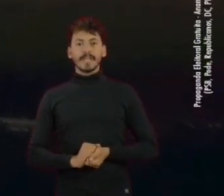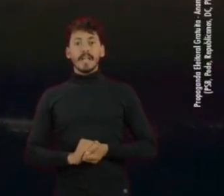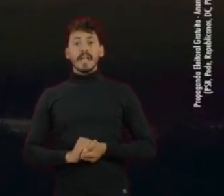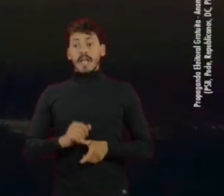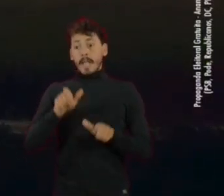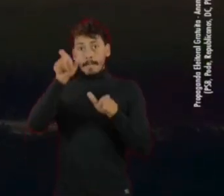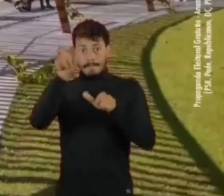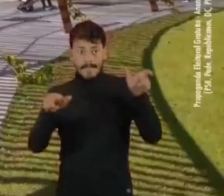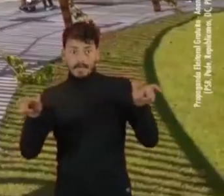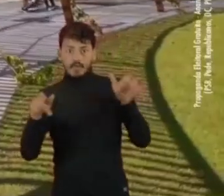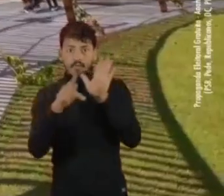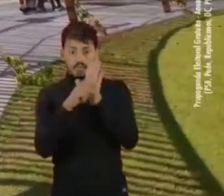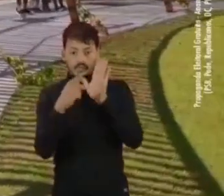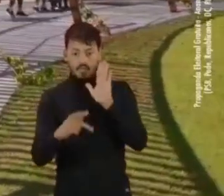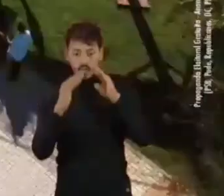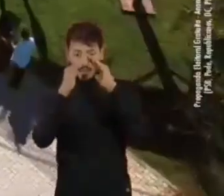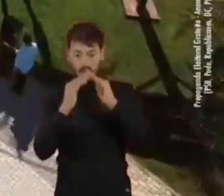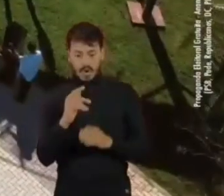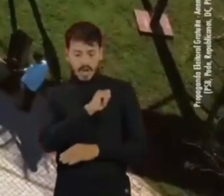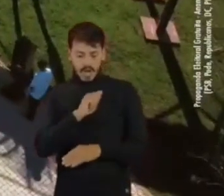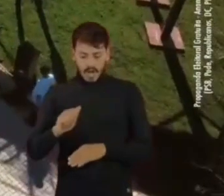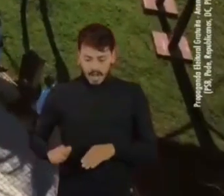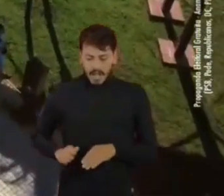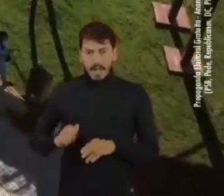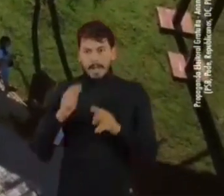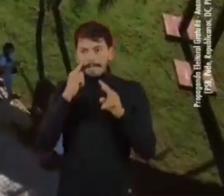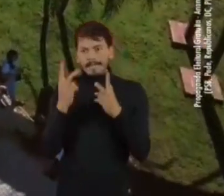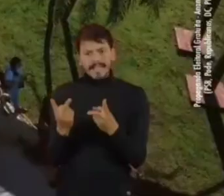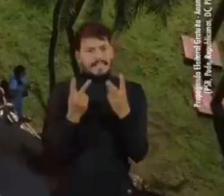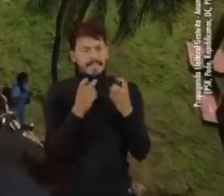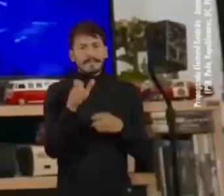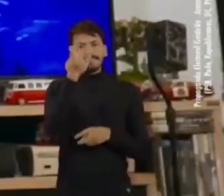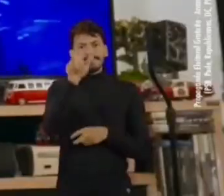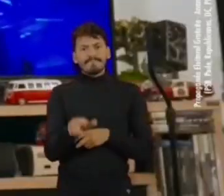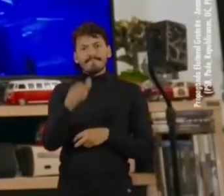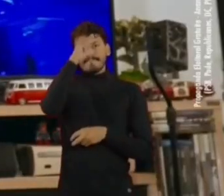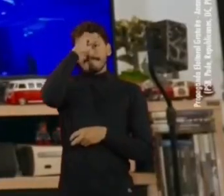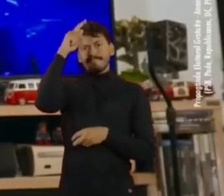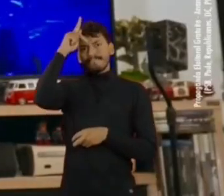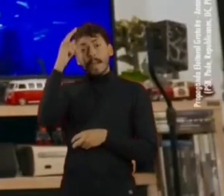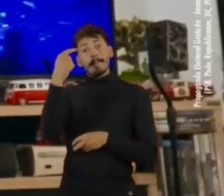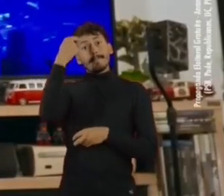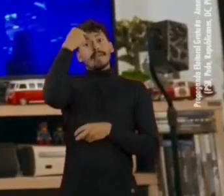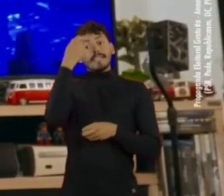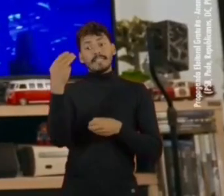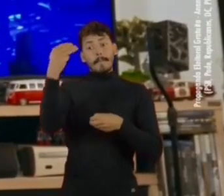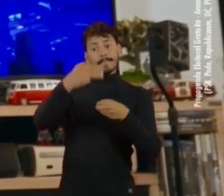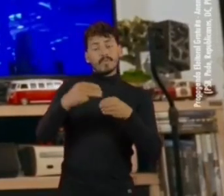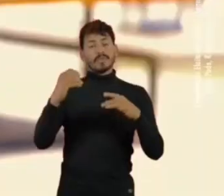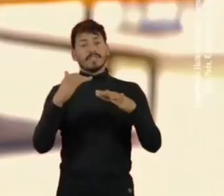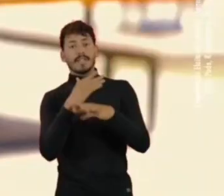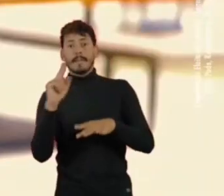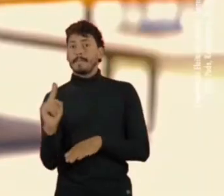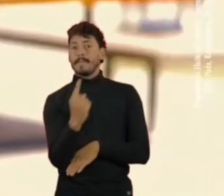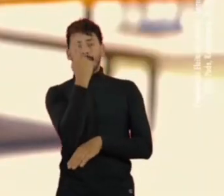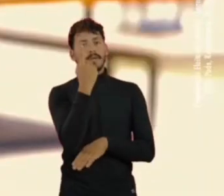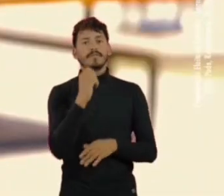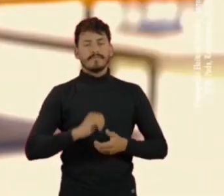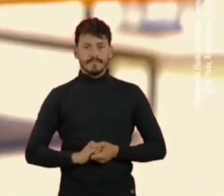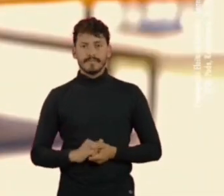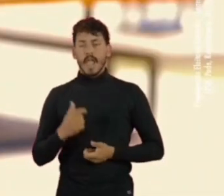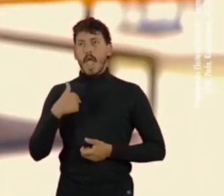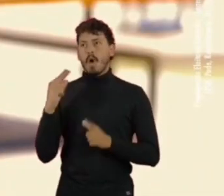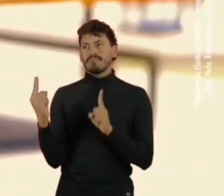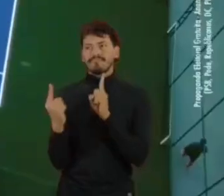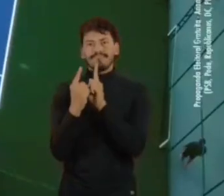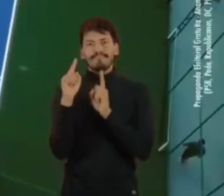O cidadão de Ananindeua, ele vê que nós temos um prefeito que pensa no município em primeiro lugar. O primeiro contato que eu